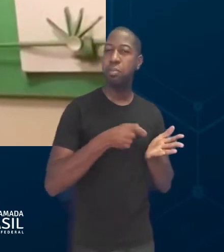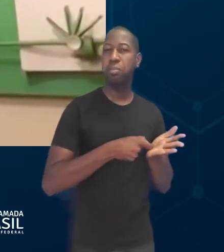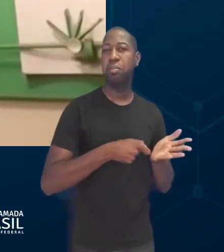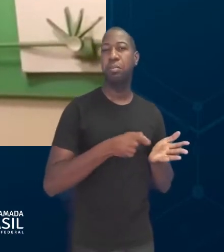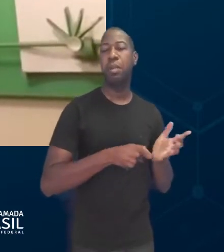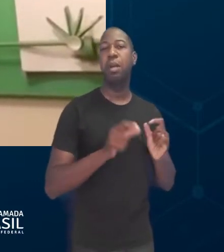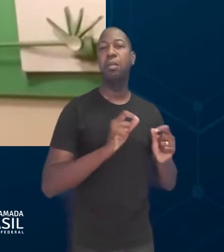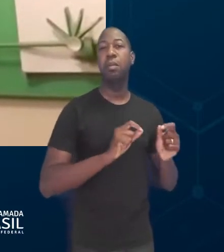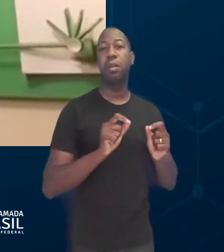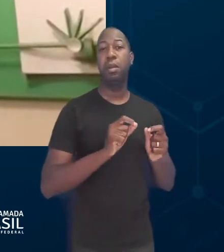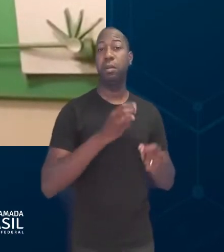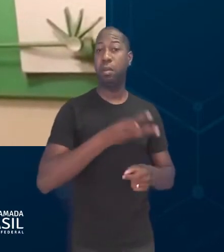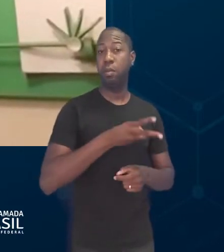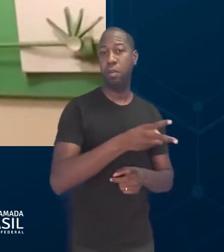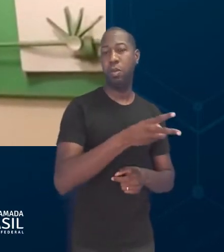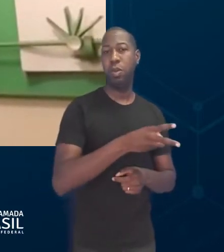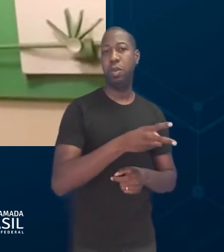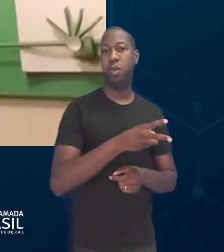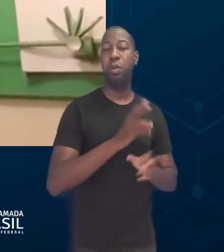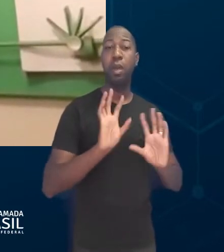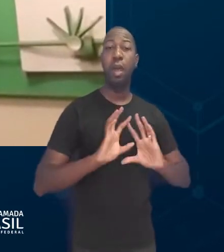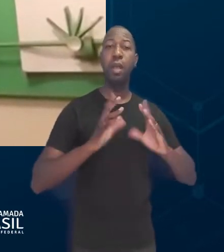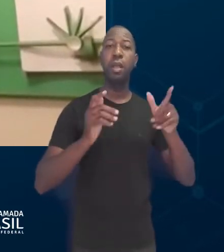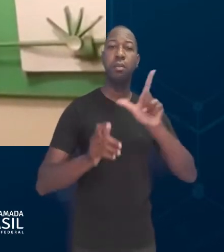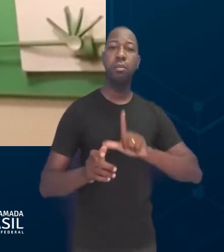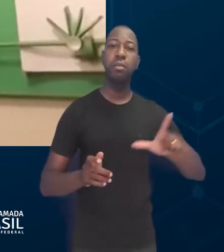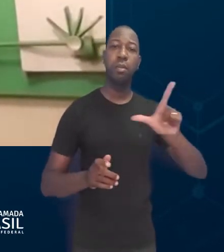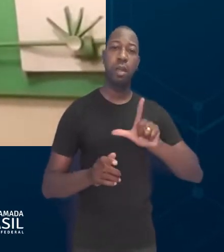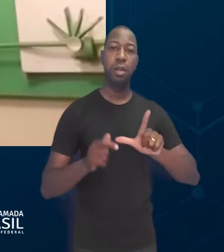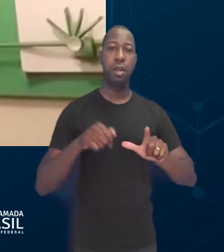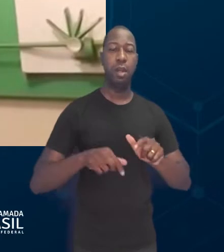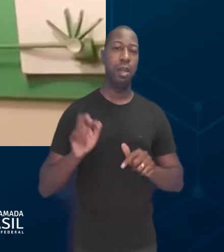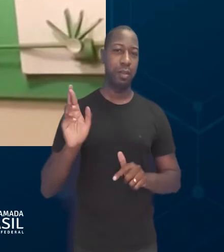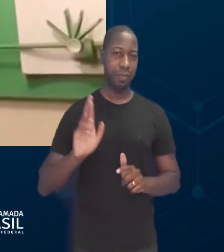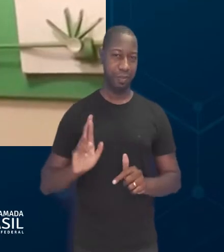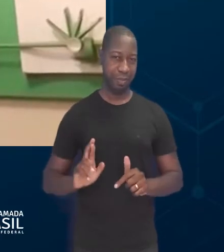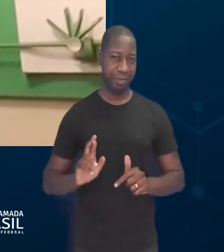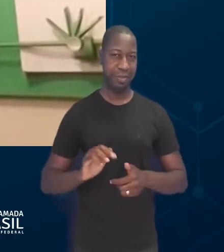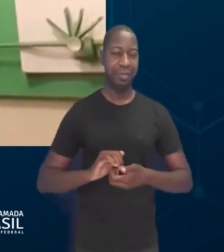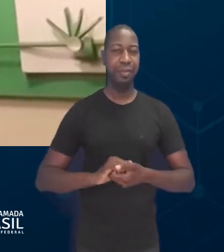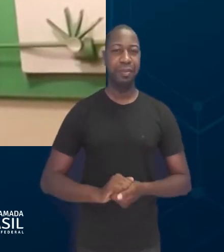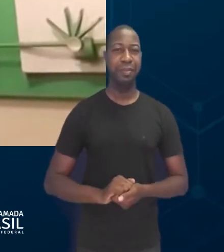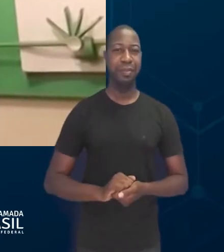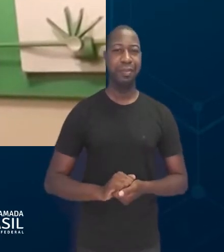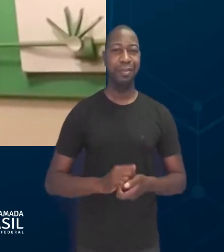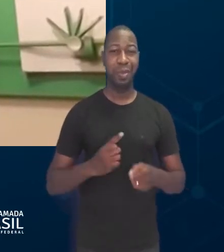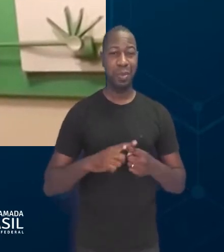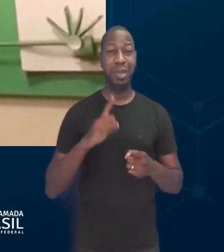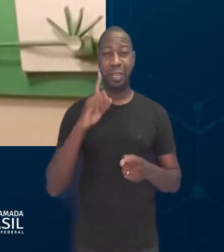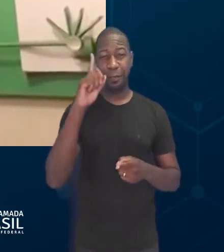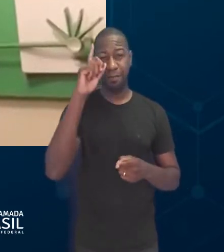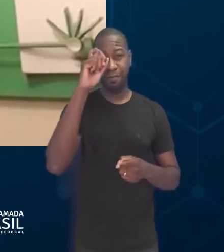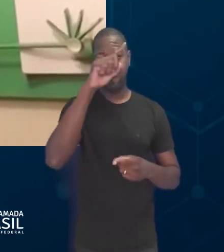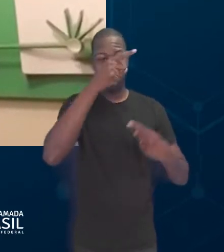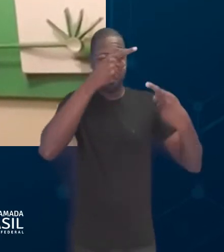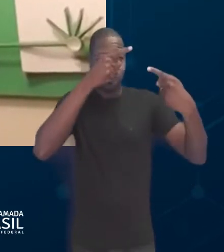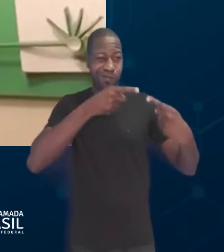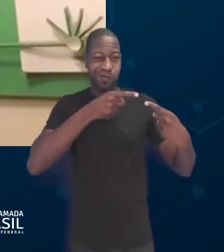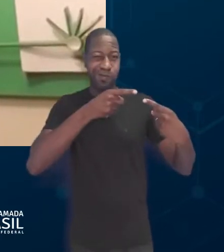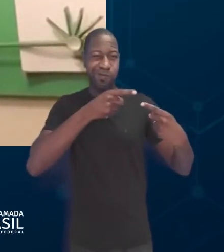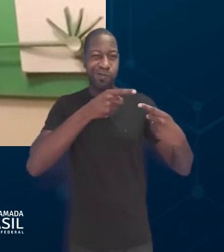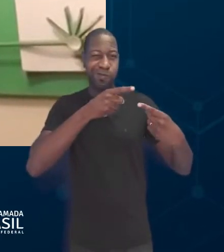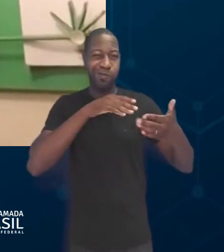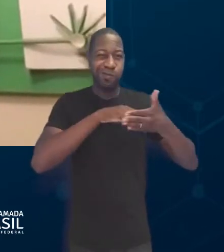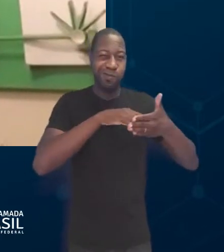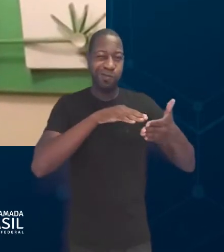né, vivo a FLIR e vencer os desafios que